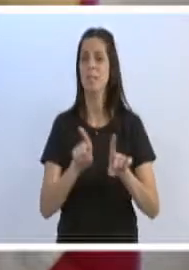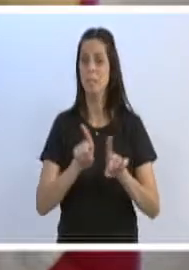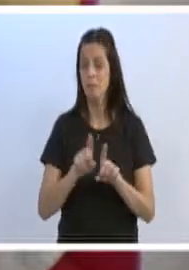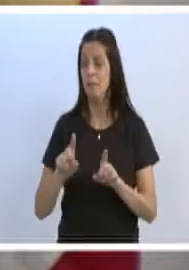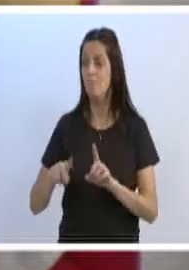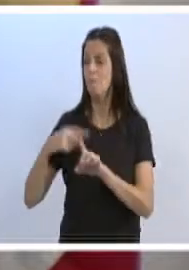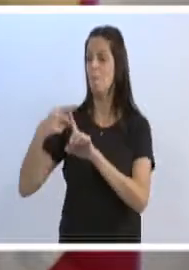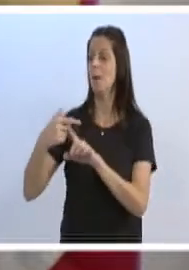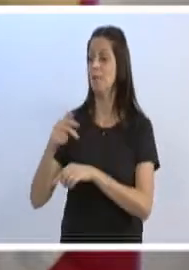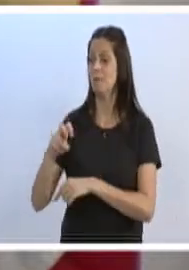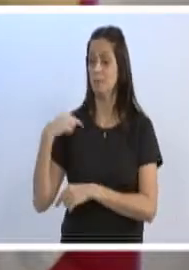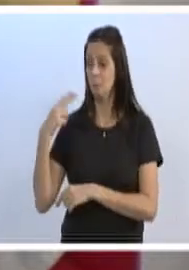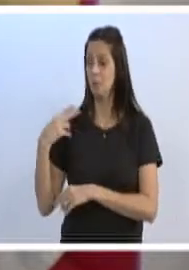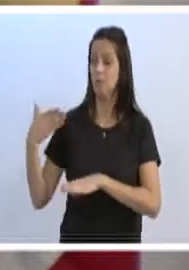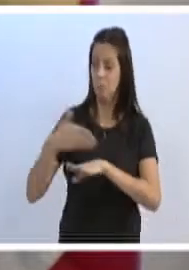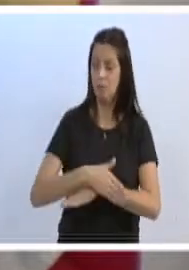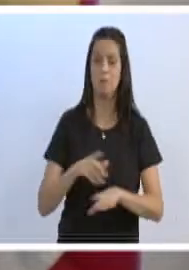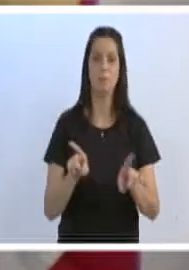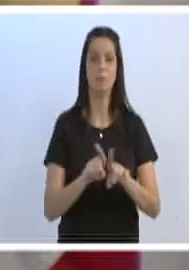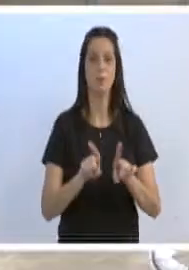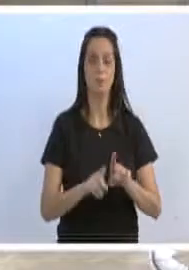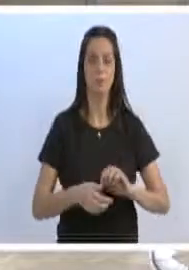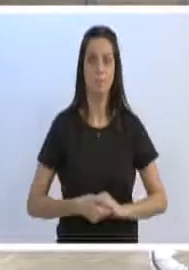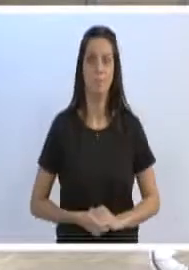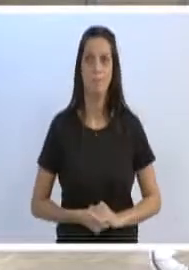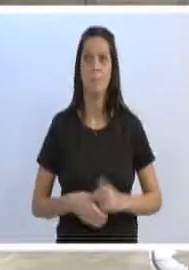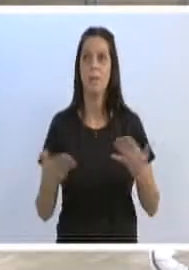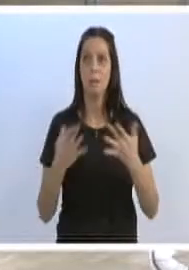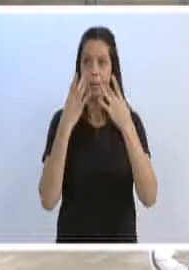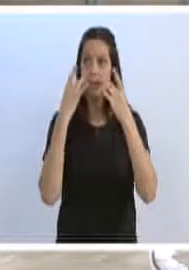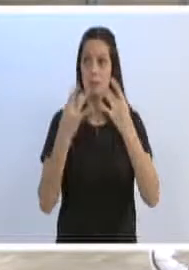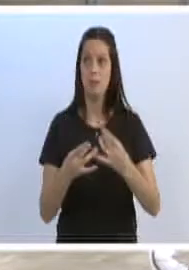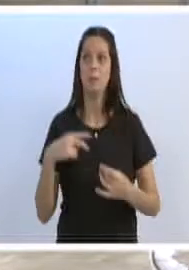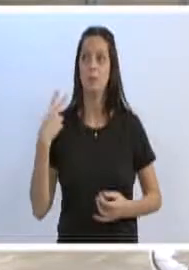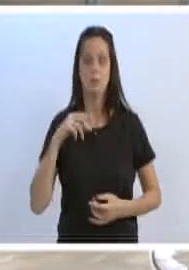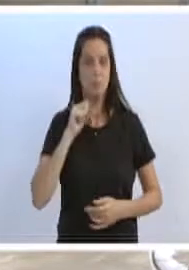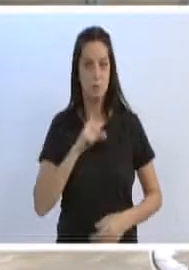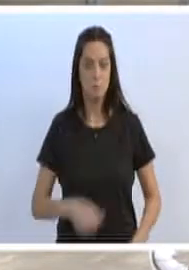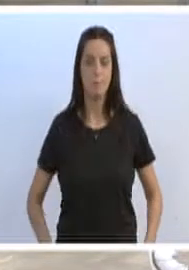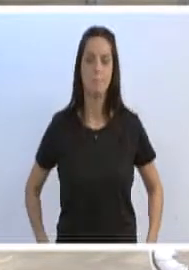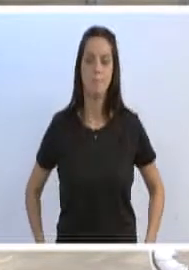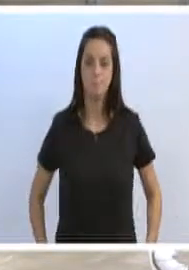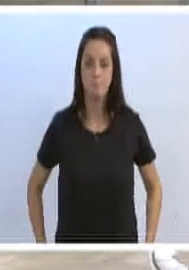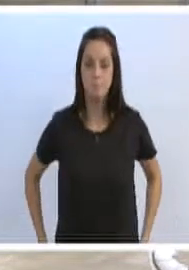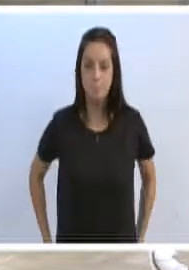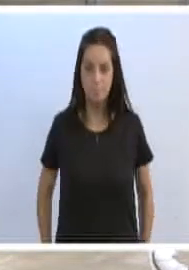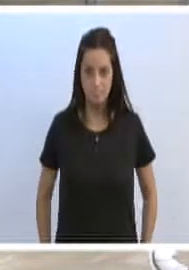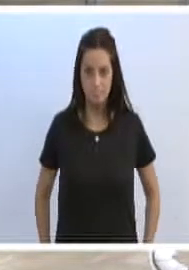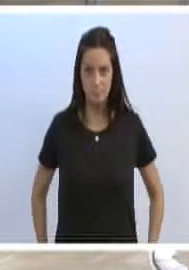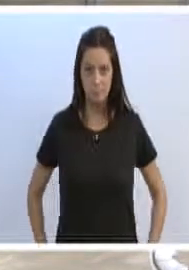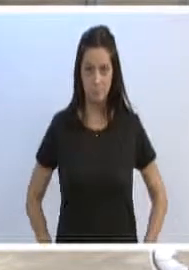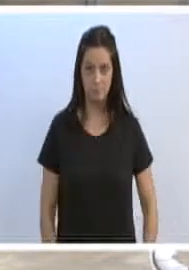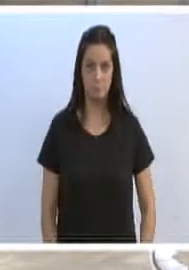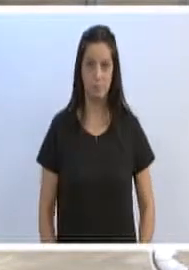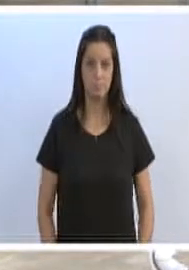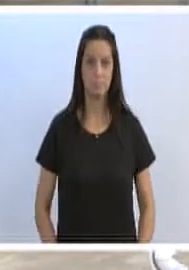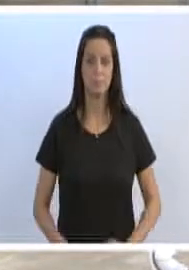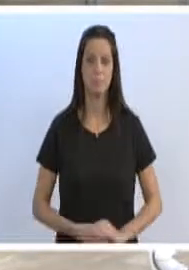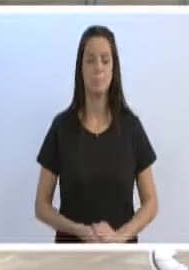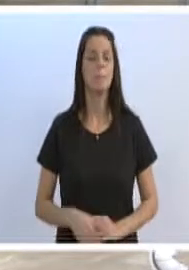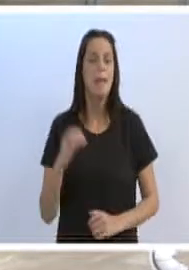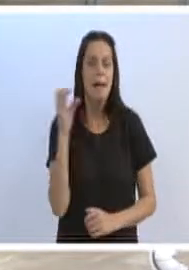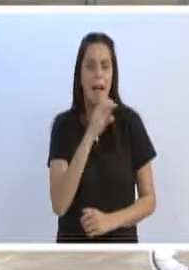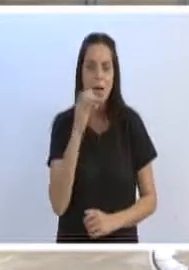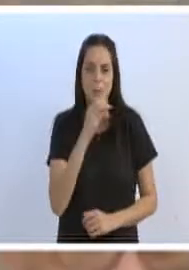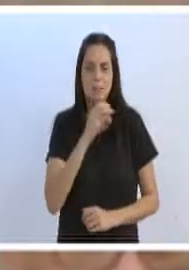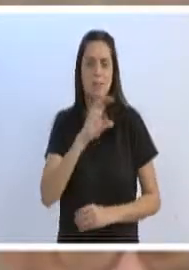conselho aparte o vereador vamos ouvir então com autorização do morador em aparte o vereador sílvio zimmermann forma breve e que